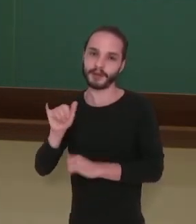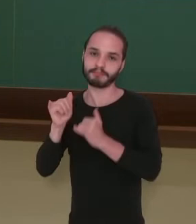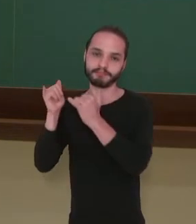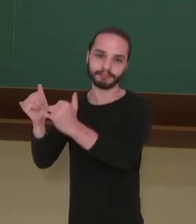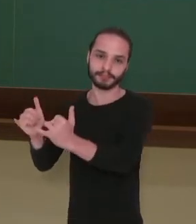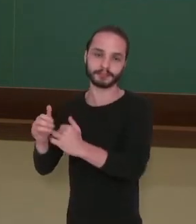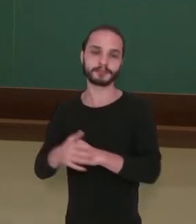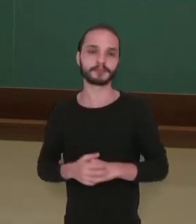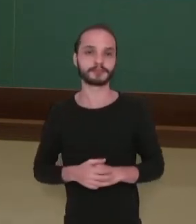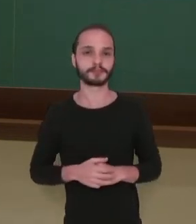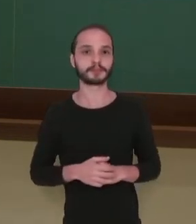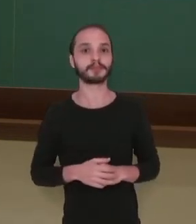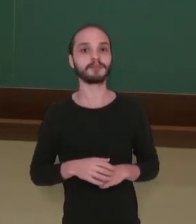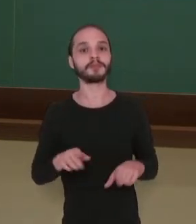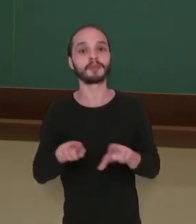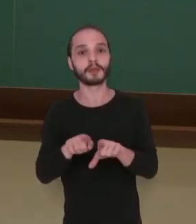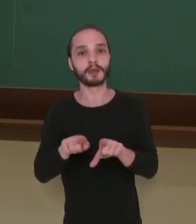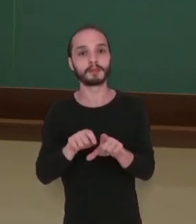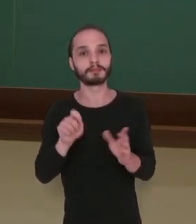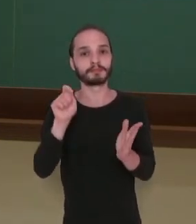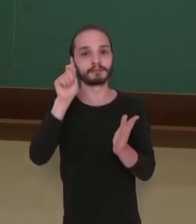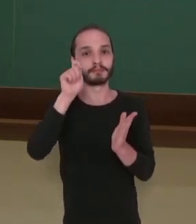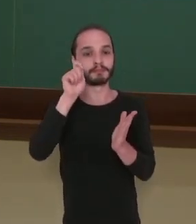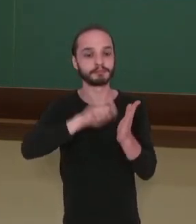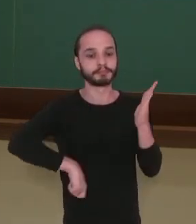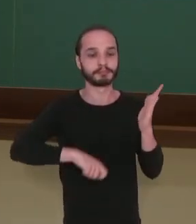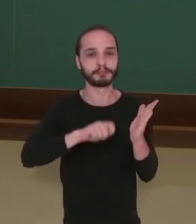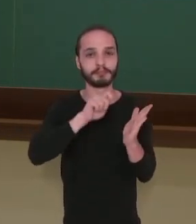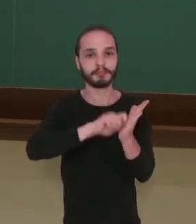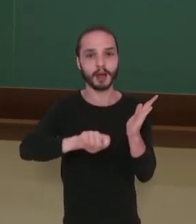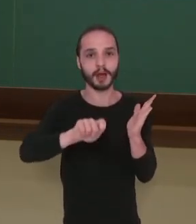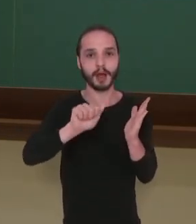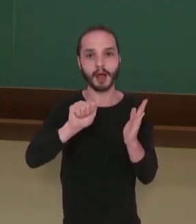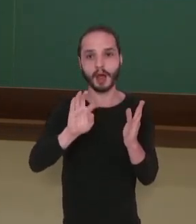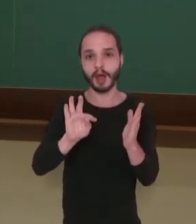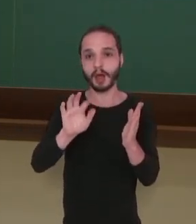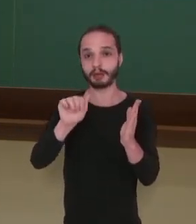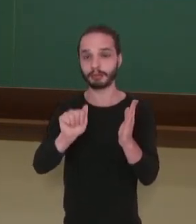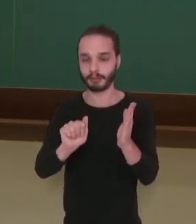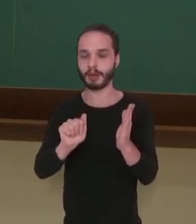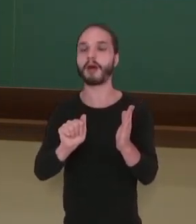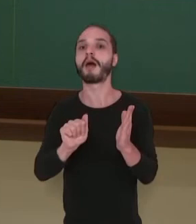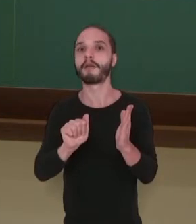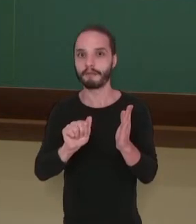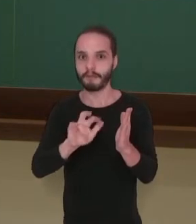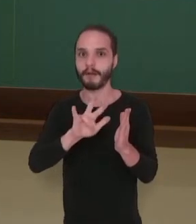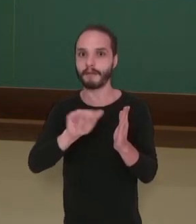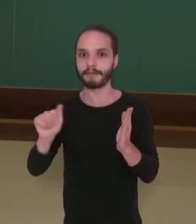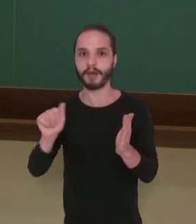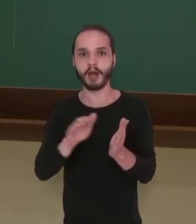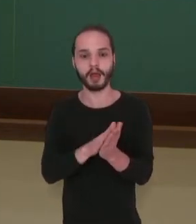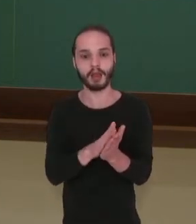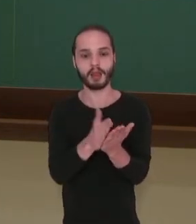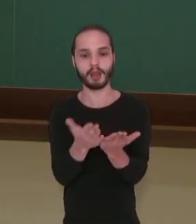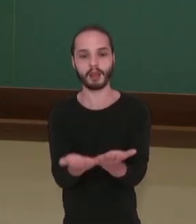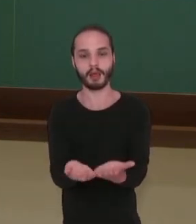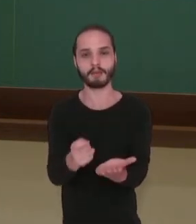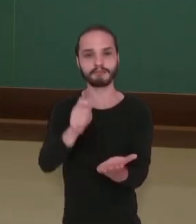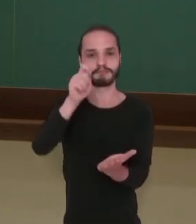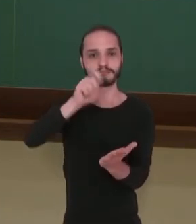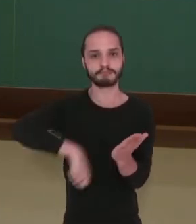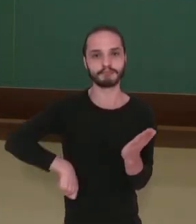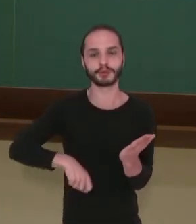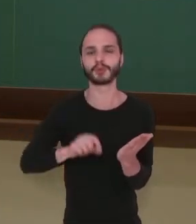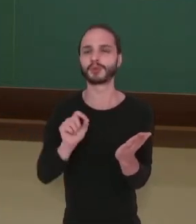Ter registrado um livro ata a reincidência dos fatos envolvendo o estudante. Então, tudo isso vai parar num grande livro de registro, que é o livro ata. Então,